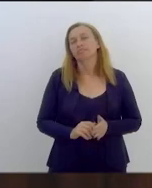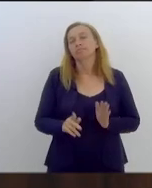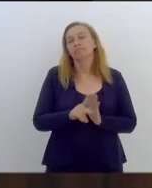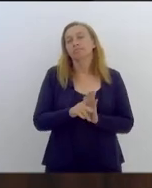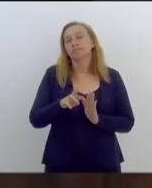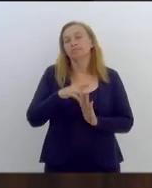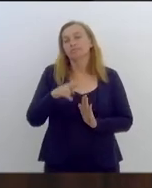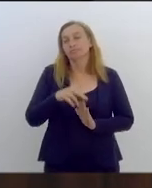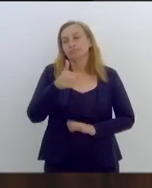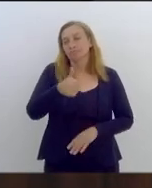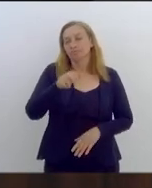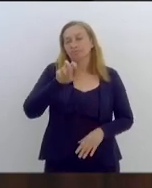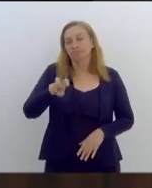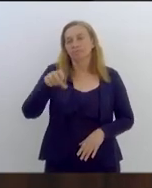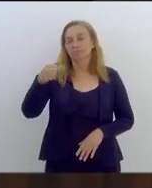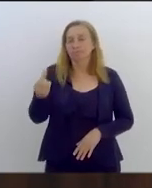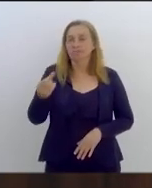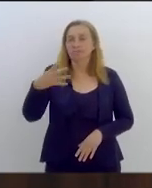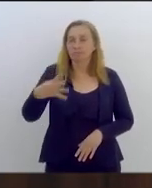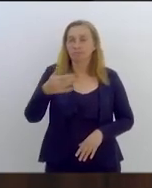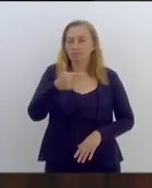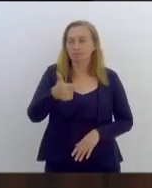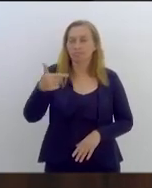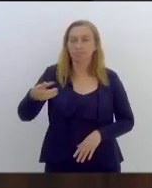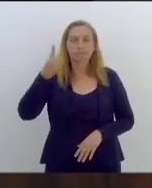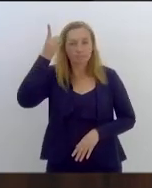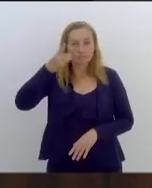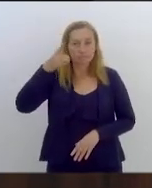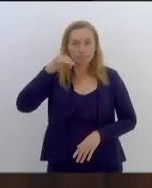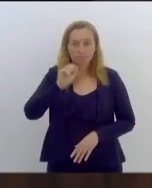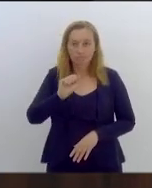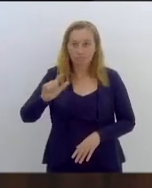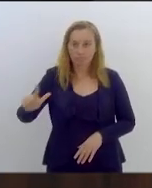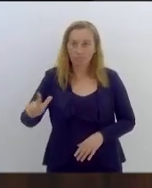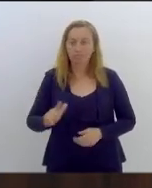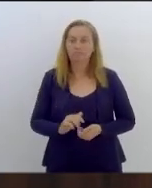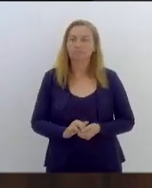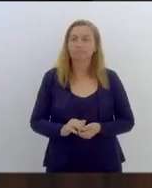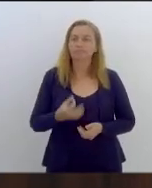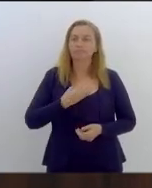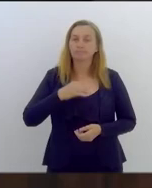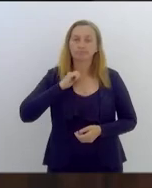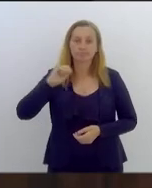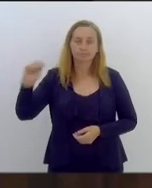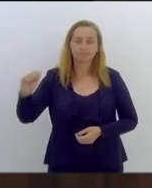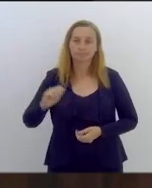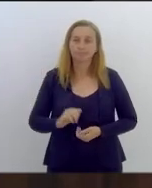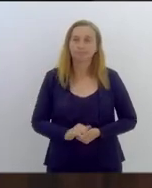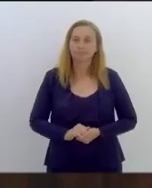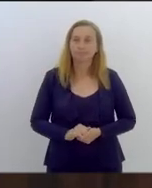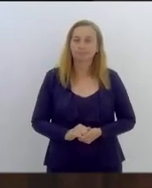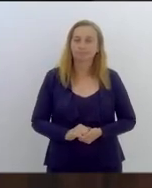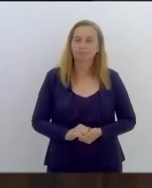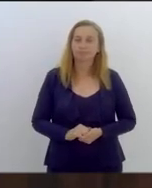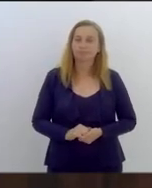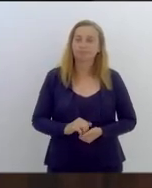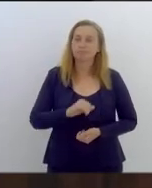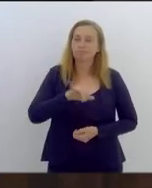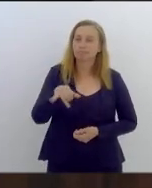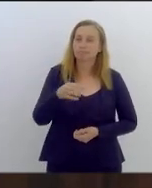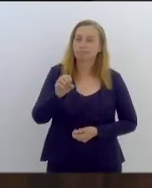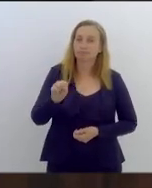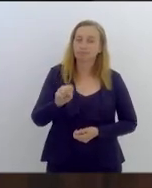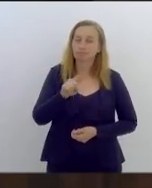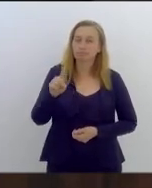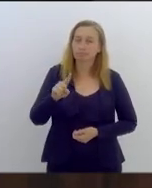de resolução número 1564 de 22, de autoria do deputado Daniel Lebrelon. Concede a medalha Tiradentes, respectivo diploma ao senhor José Augusto